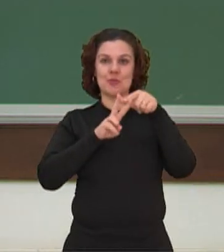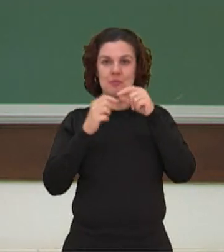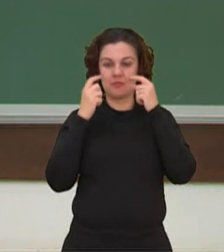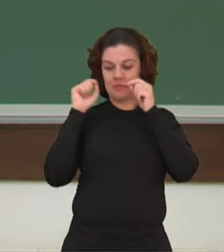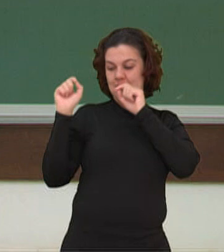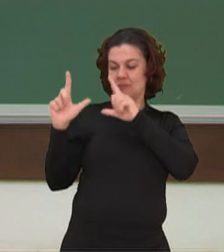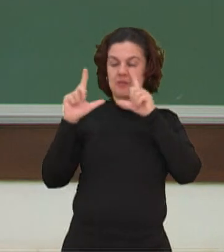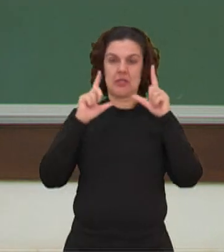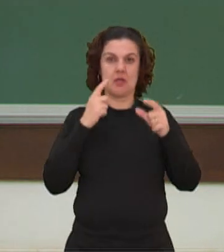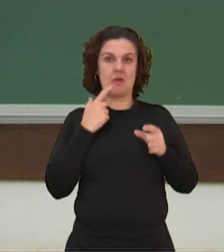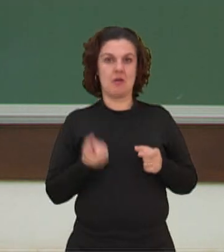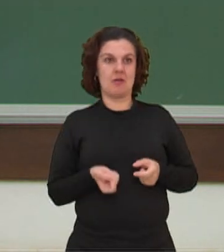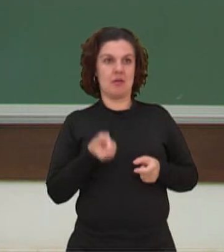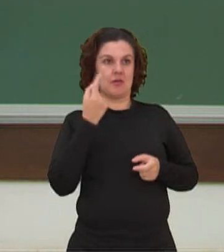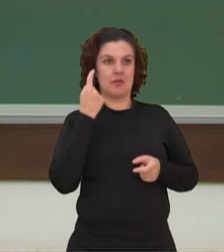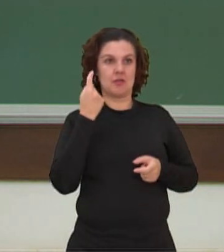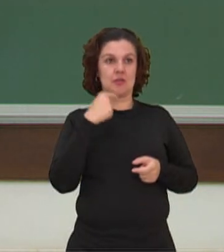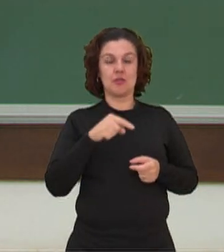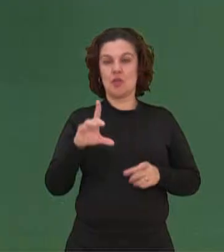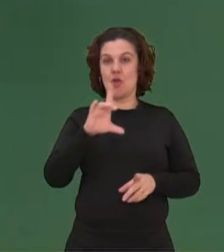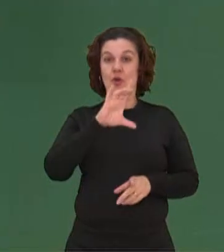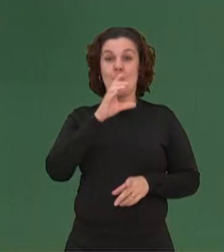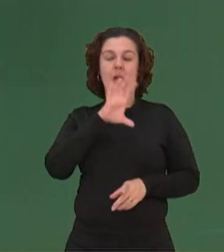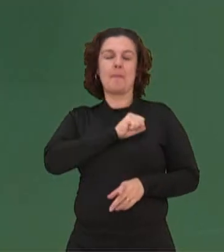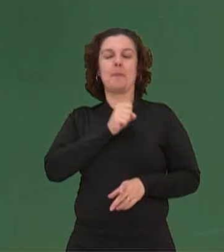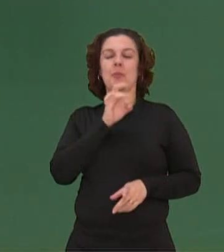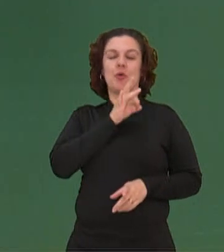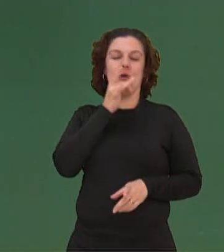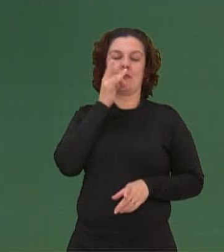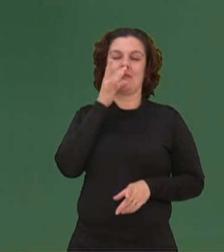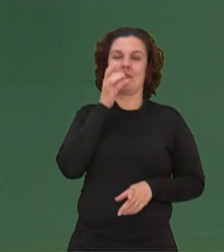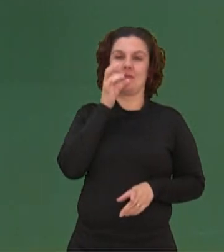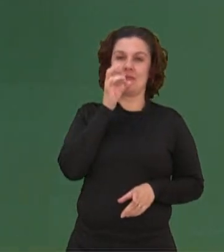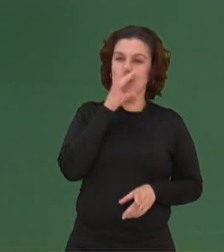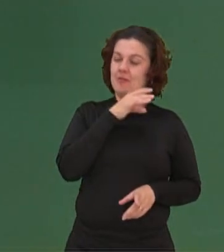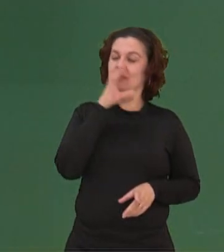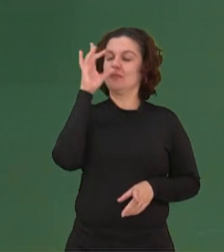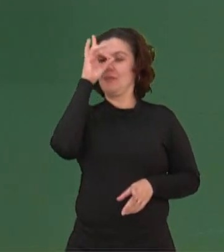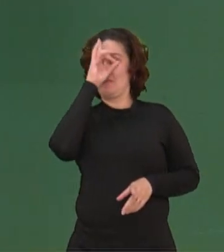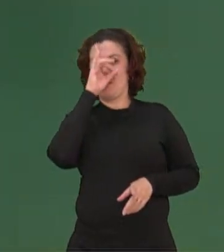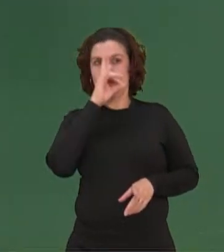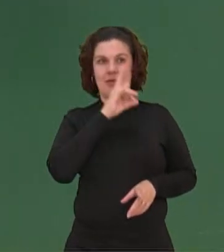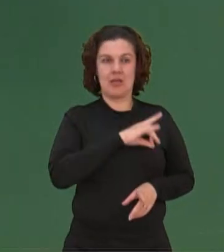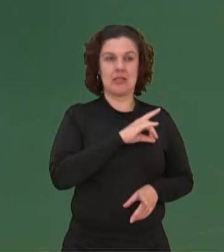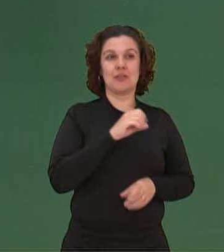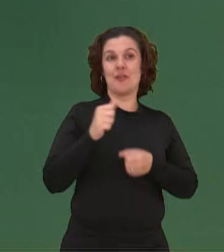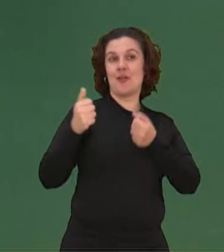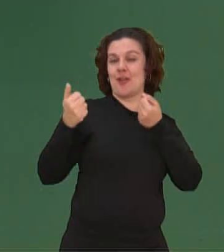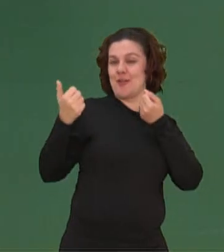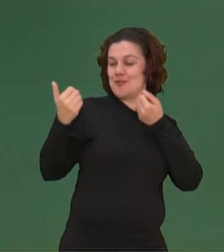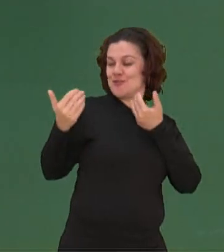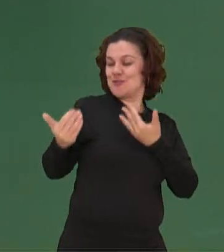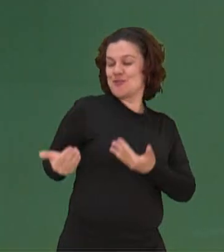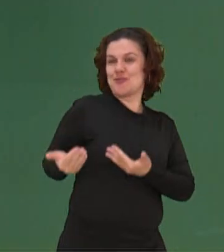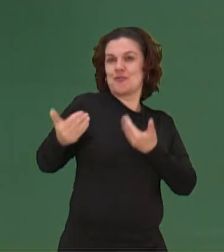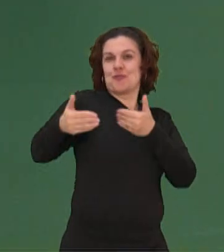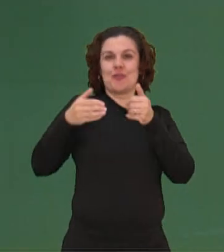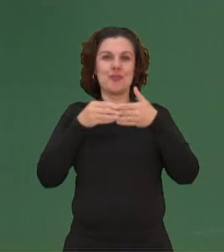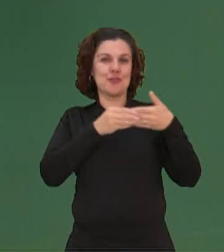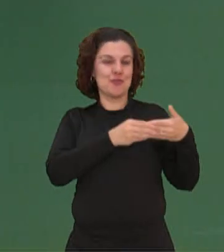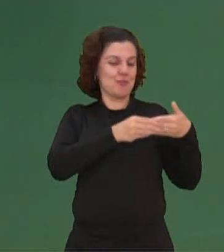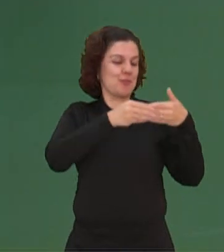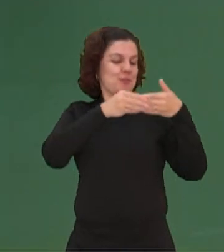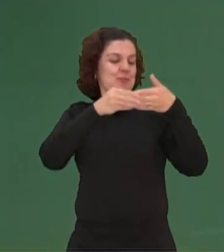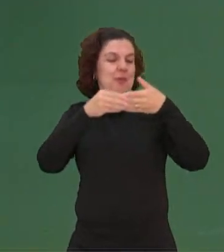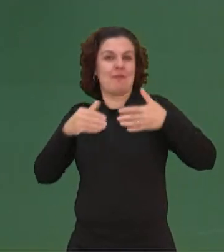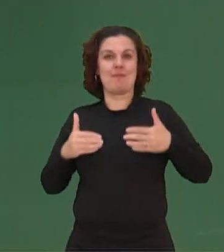bem isso. Então você tem o verde e o amarelo aparecendo muito fortemente, a juventude conduzindo o Brasil